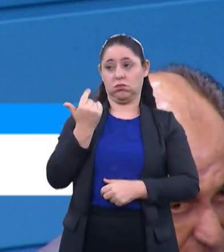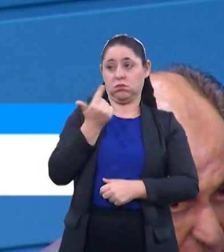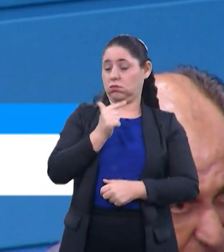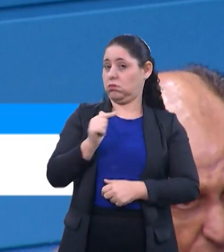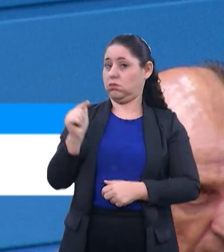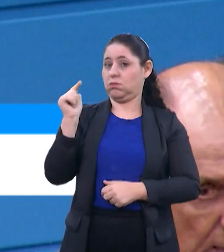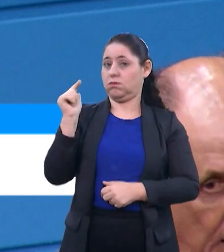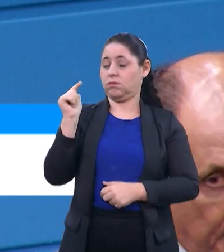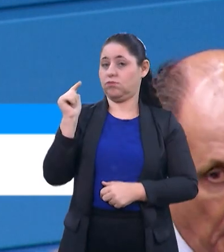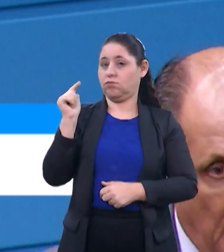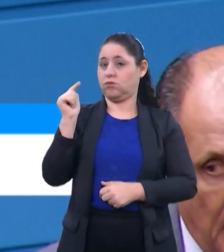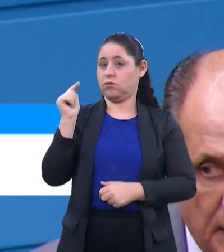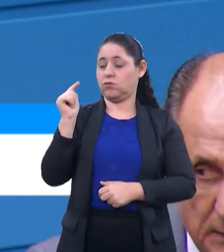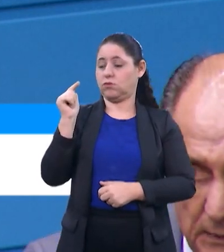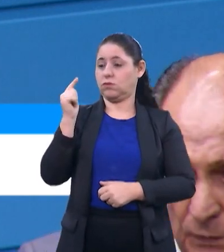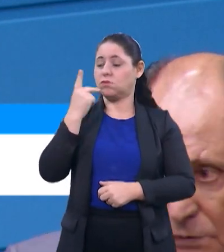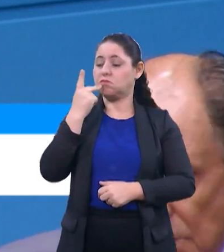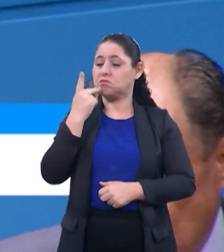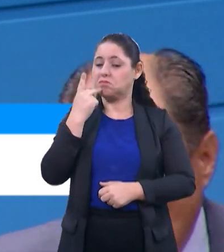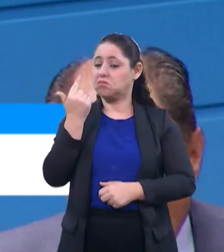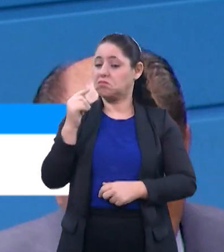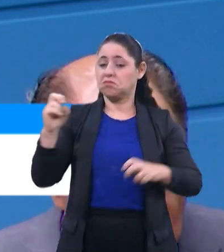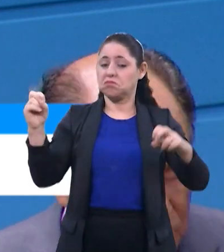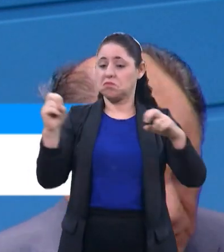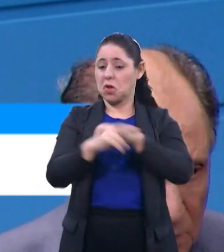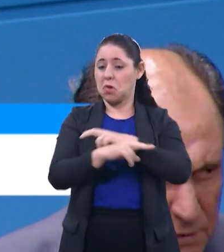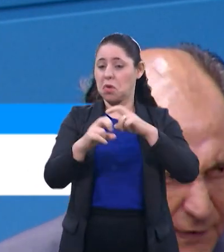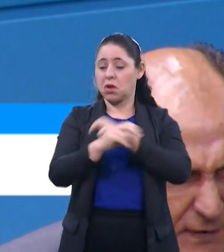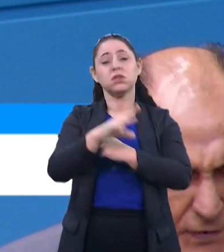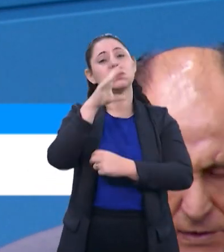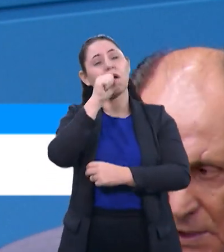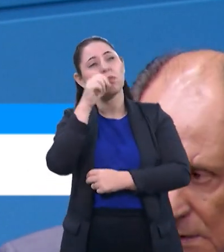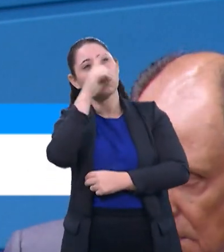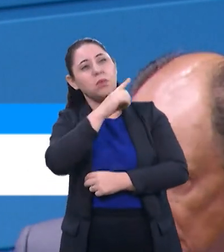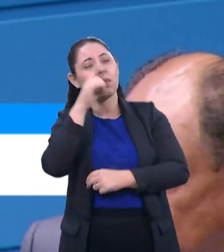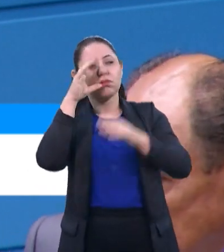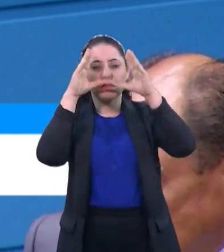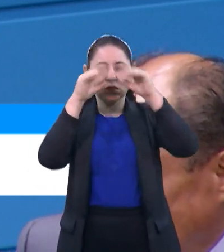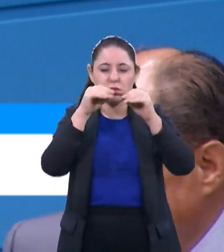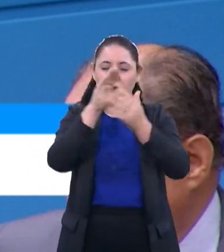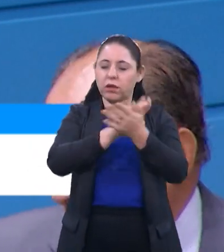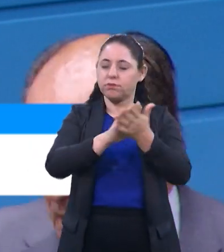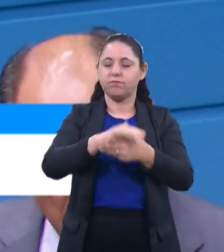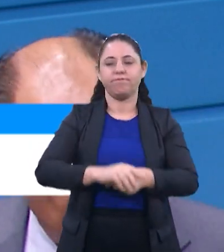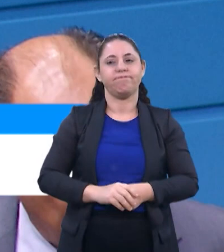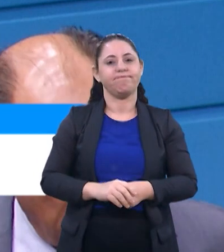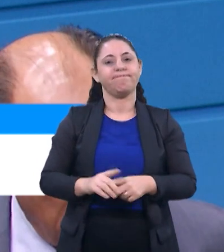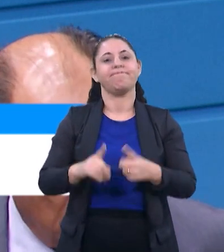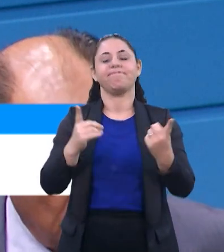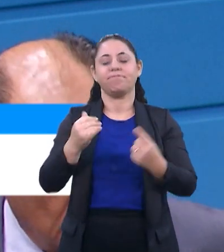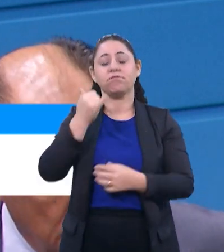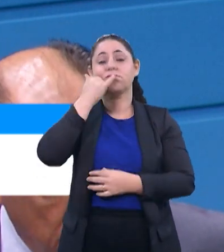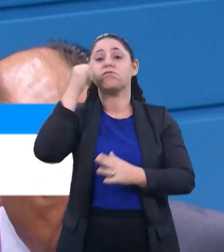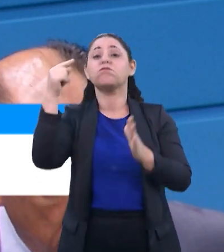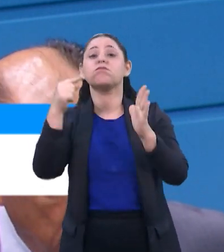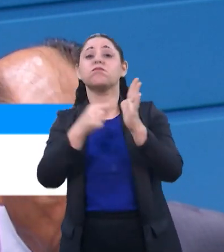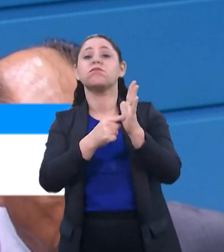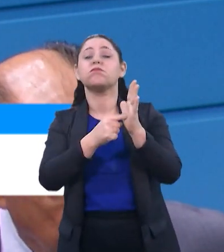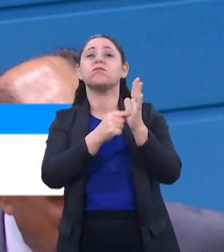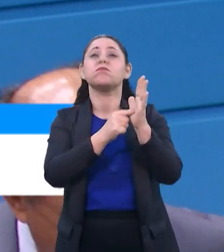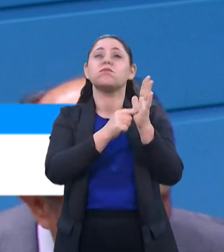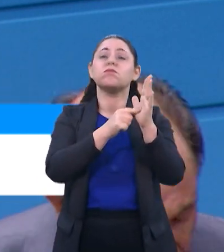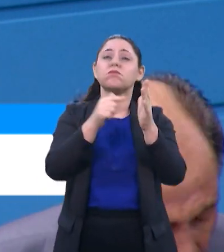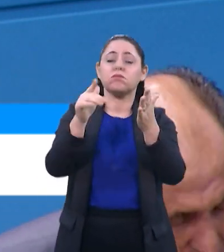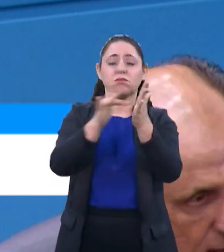que não havia, as informações chegou a mim que não havia trânsito em final de semana, nem à noite. Só que eu recebi uma denúncia, vou mostrar aqui